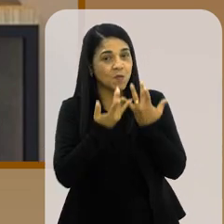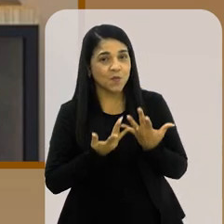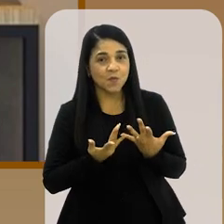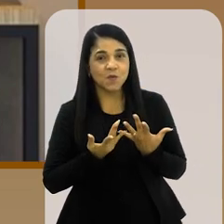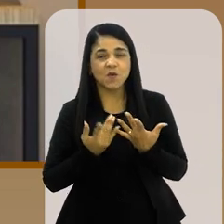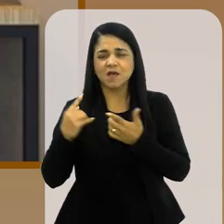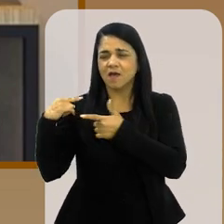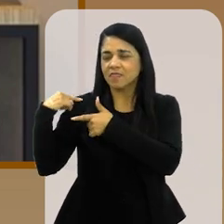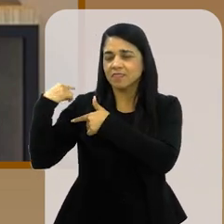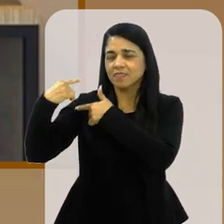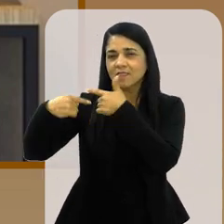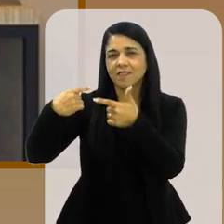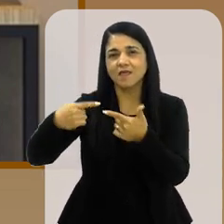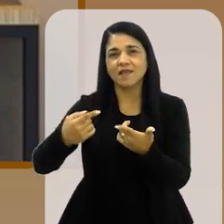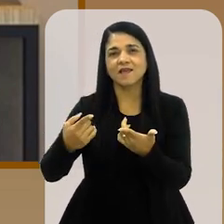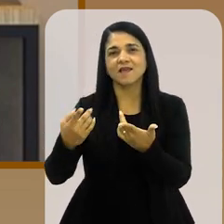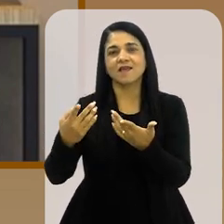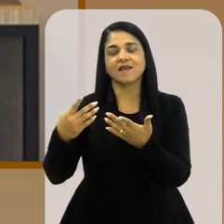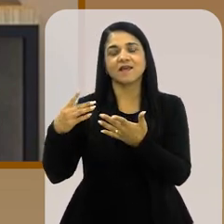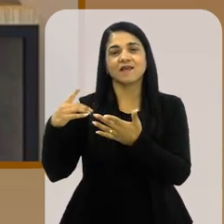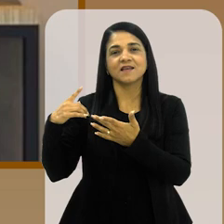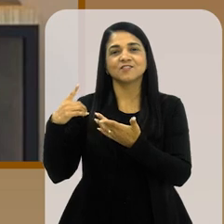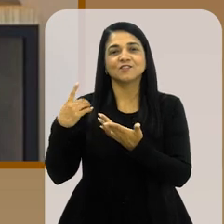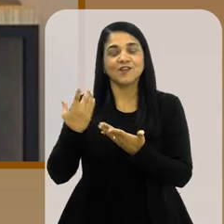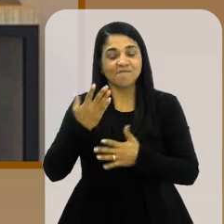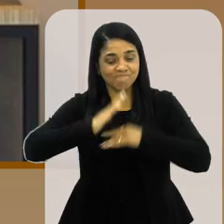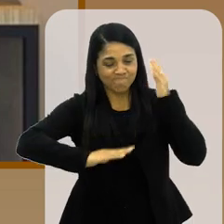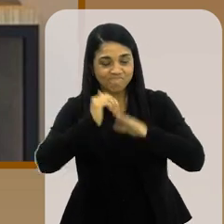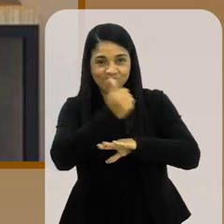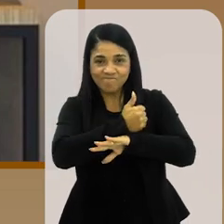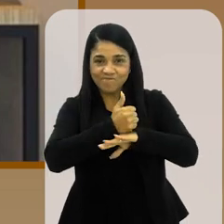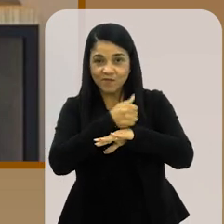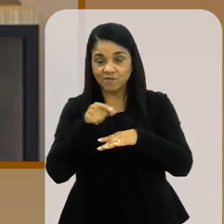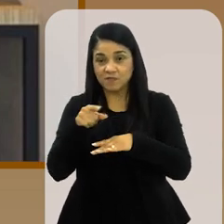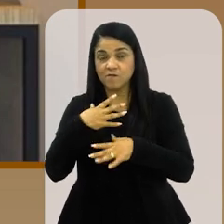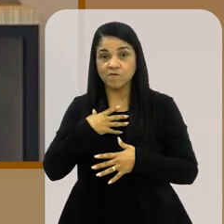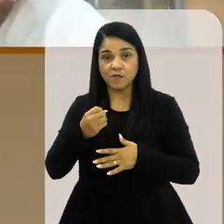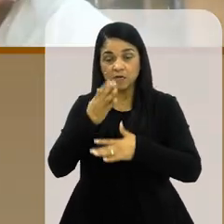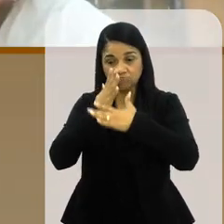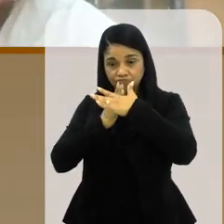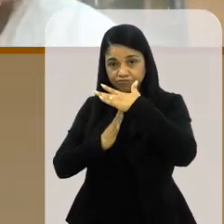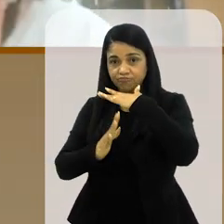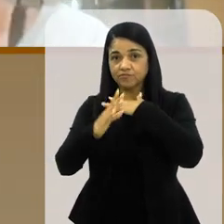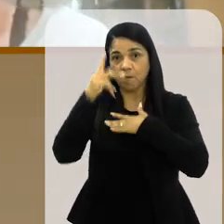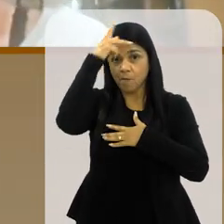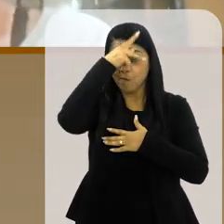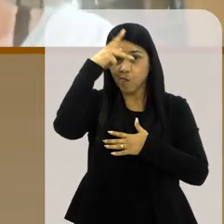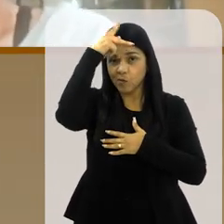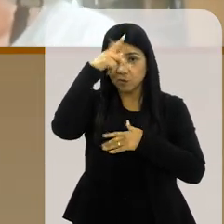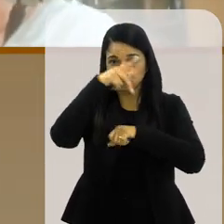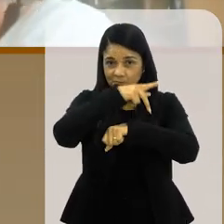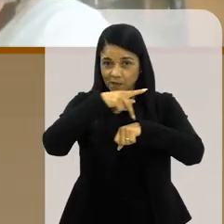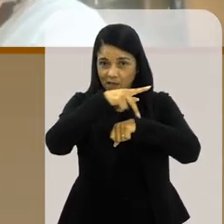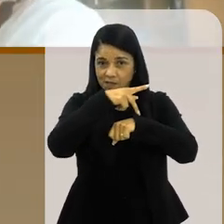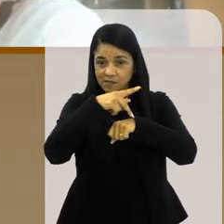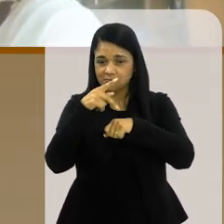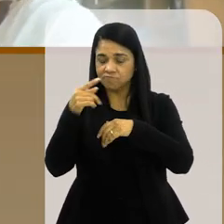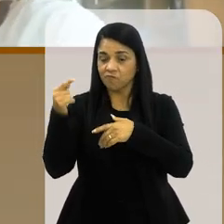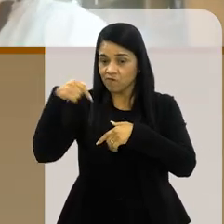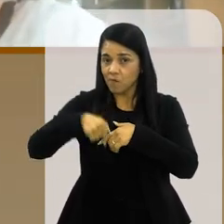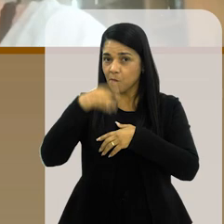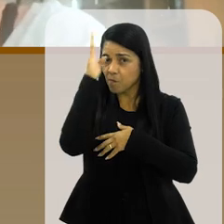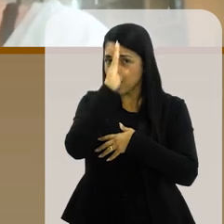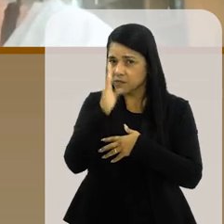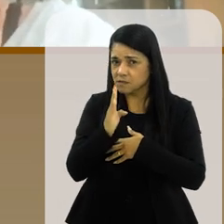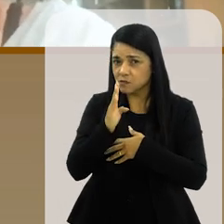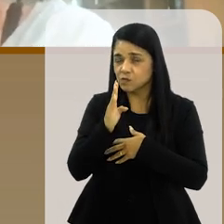trajetória, sobre a sua carreira. Você é filha de imigrantes poloneses que vieram para o Brasil, né, fugindo daquela onda